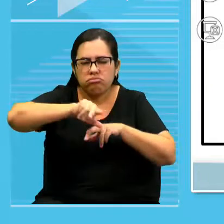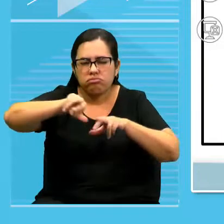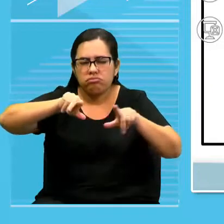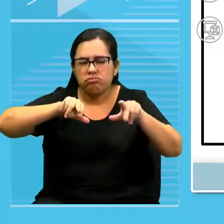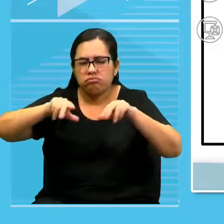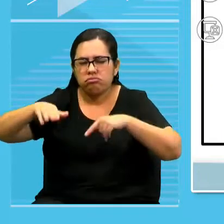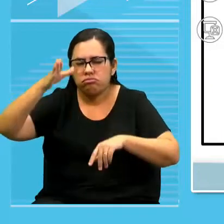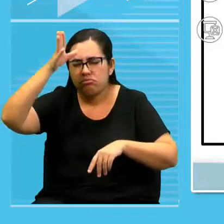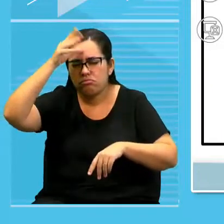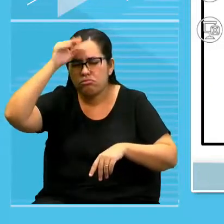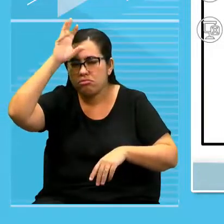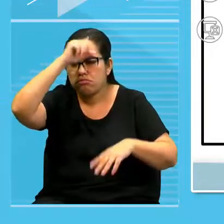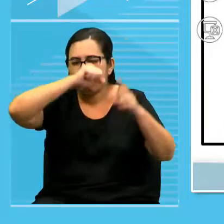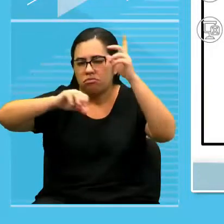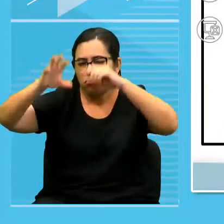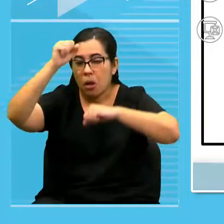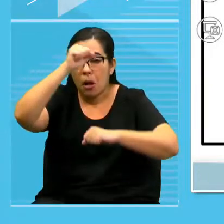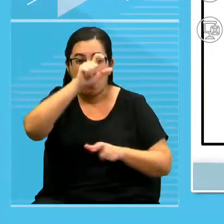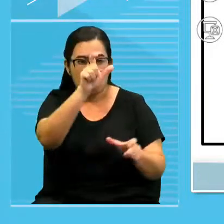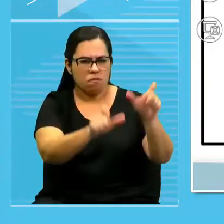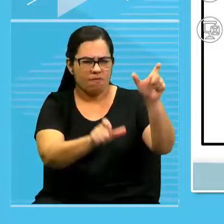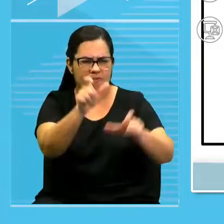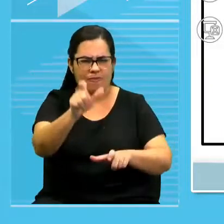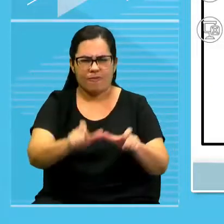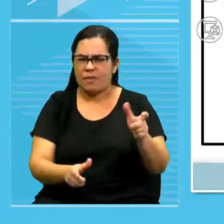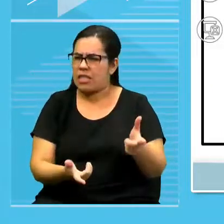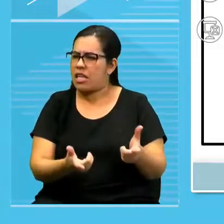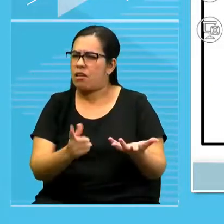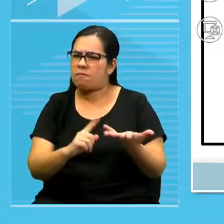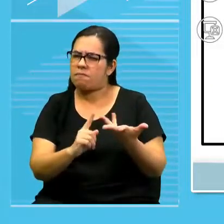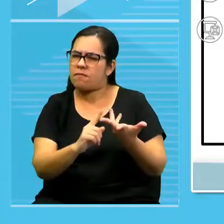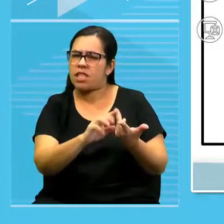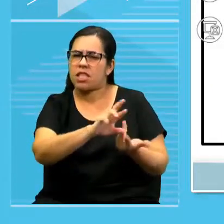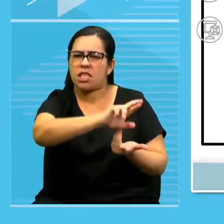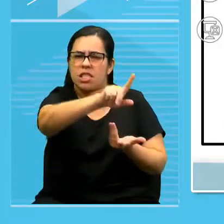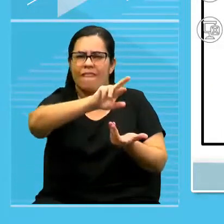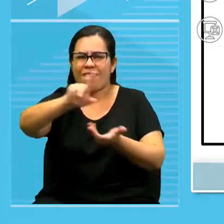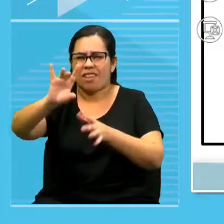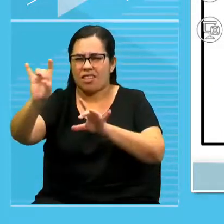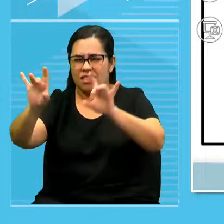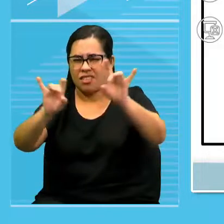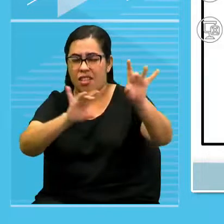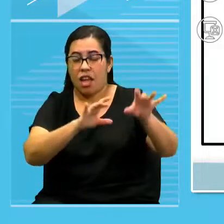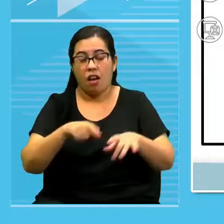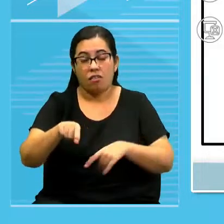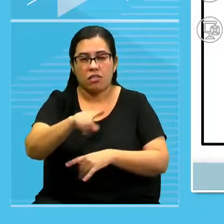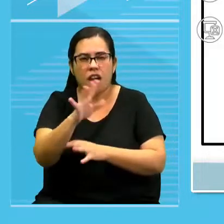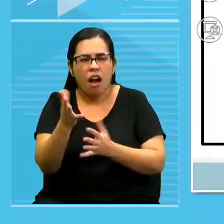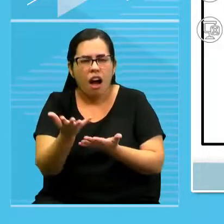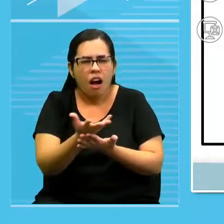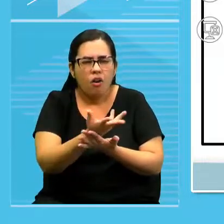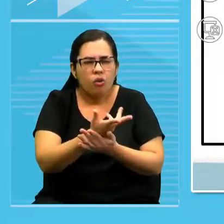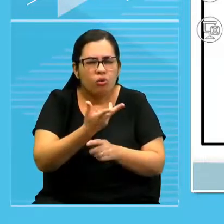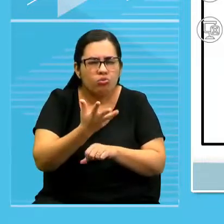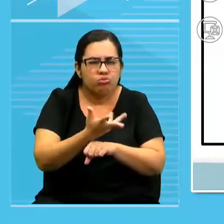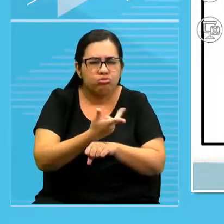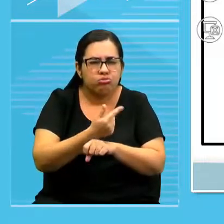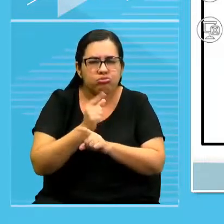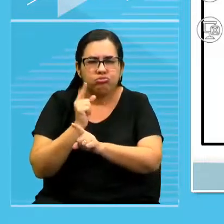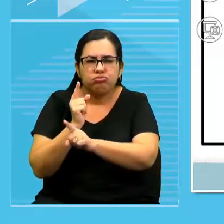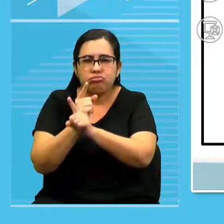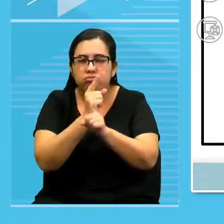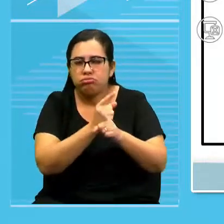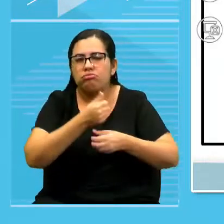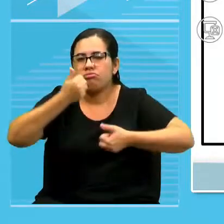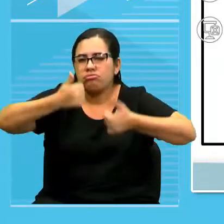pessoas que inclusive são diferentes de ti tu vai ter habilidade né de identificar aquilo que tu